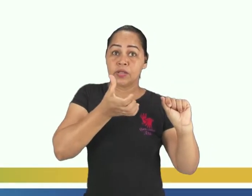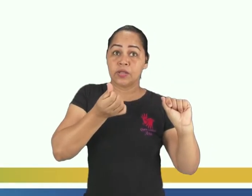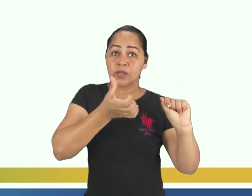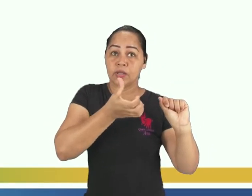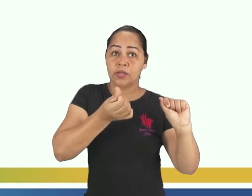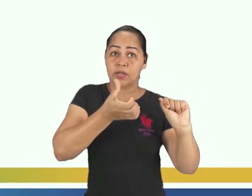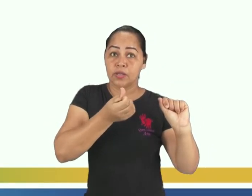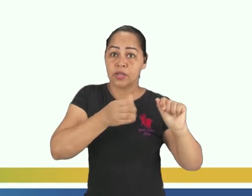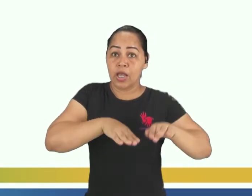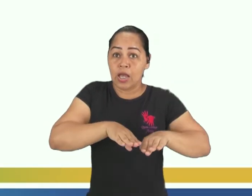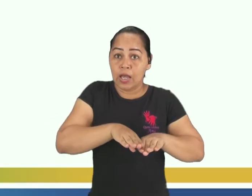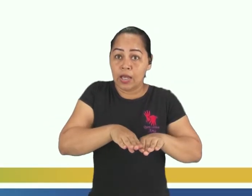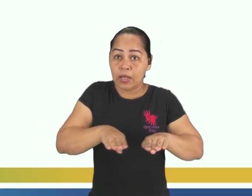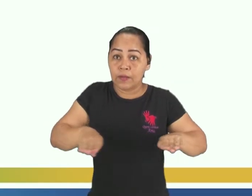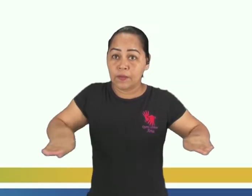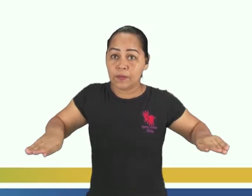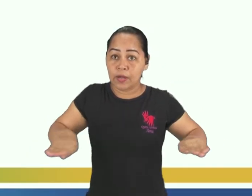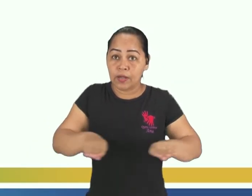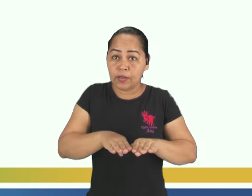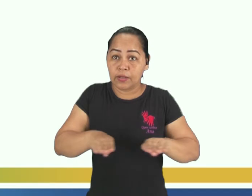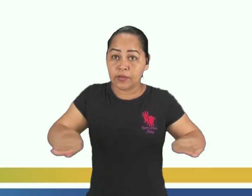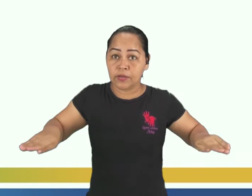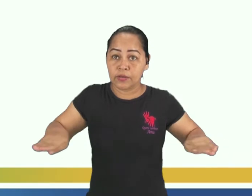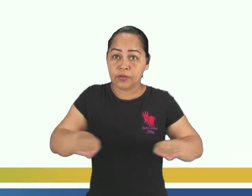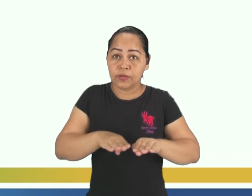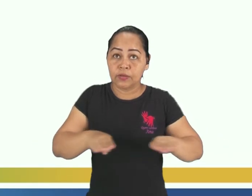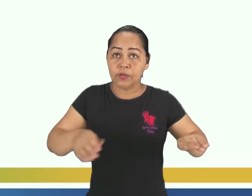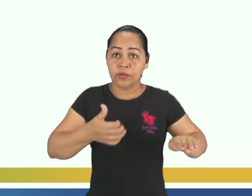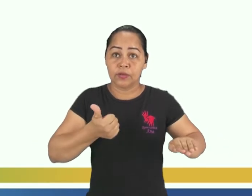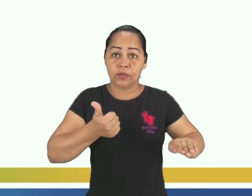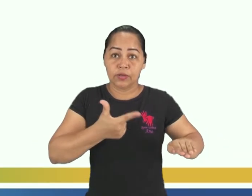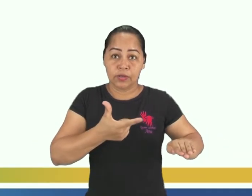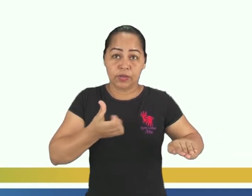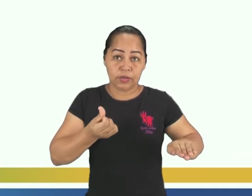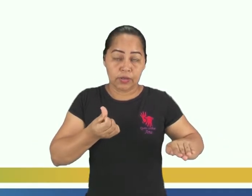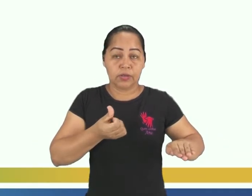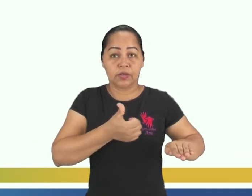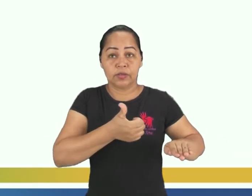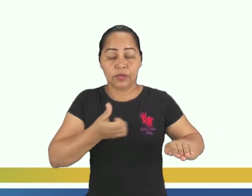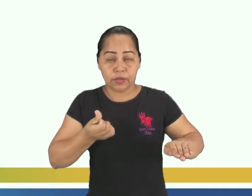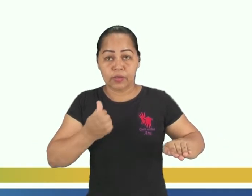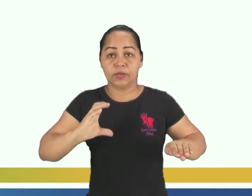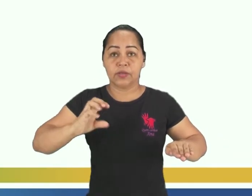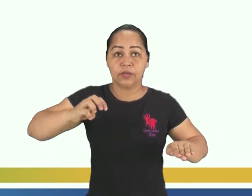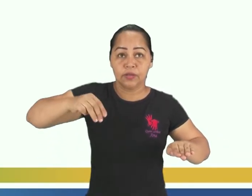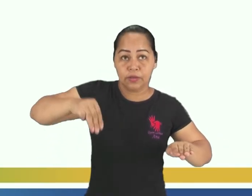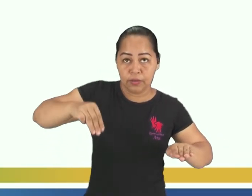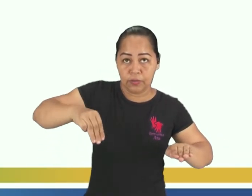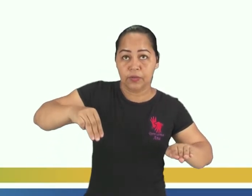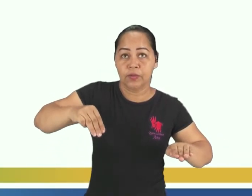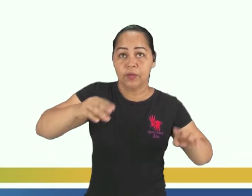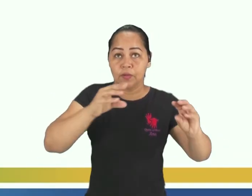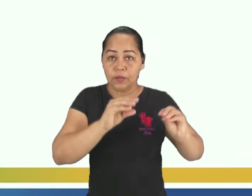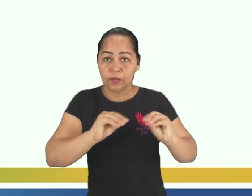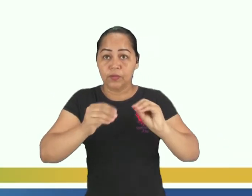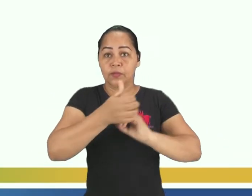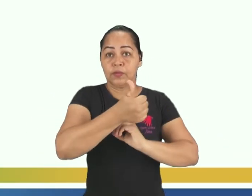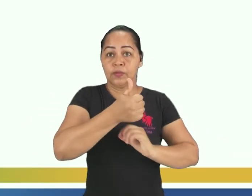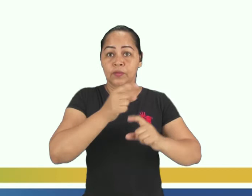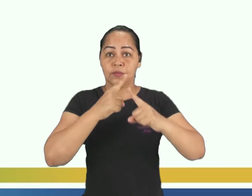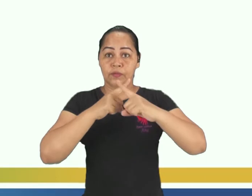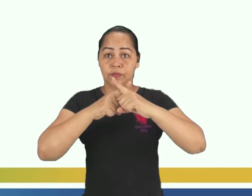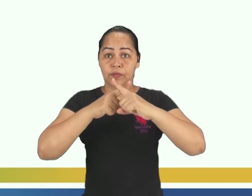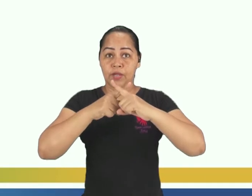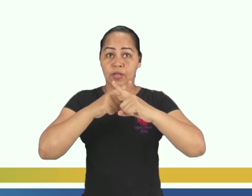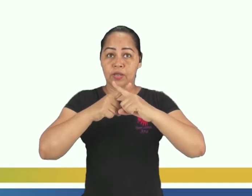lá embaixo, que é igual a 16 centímetros. Então, onde tem Bzinho lá na nossa fórmula, substituiremos pelo